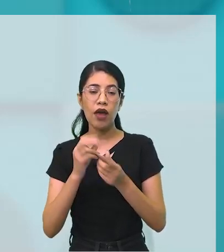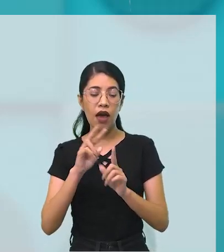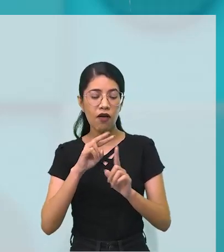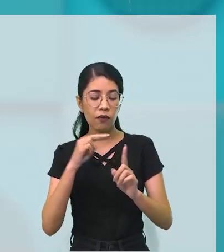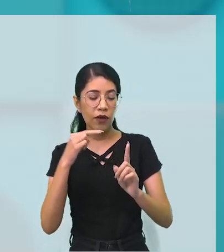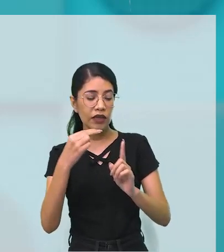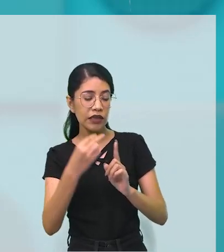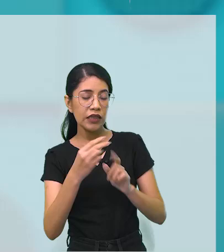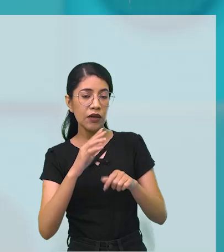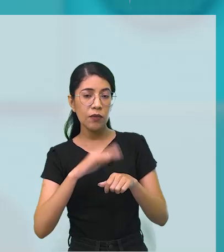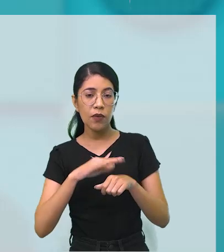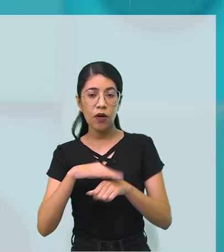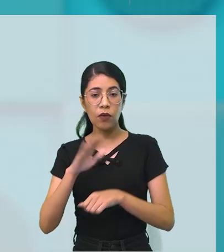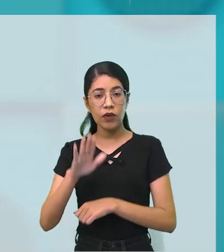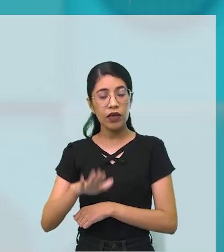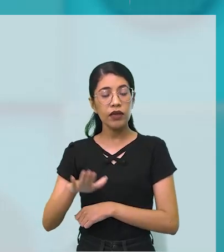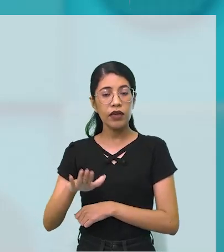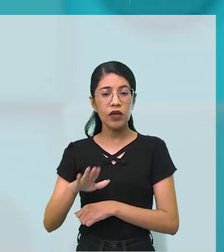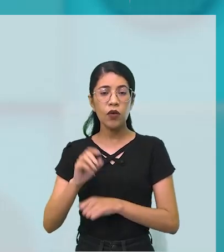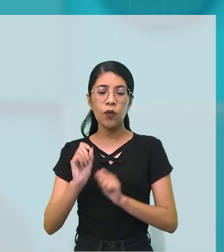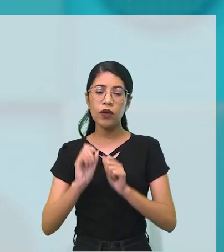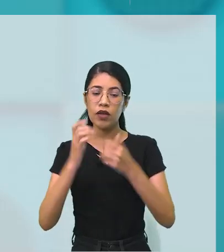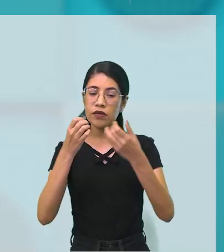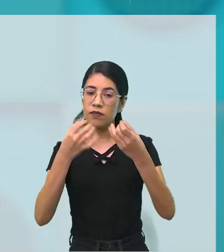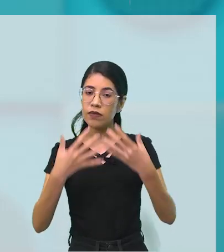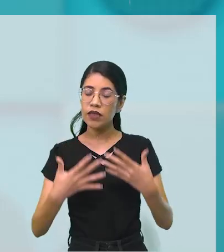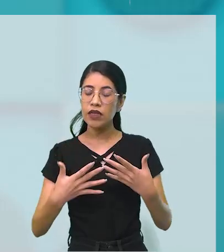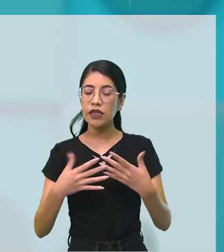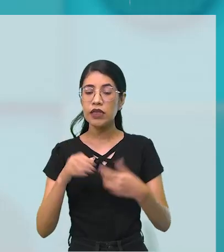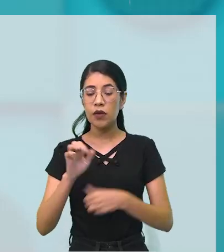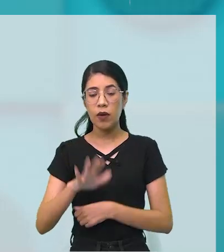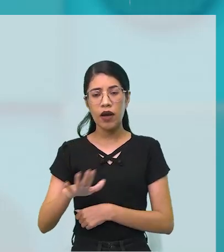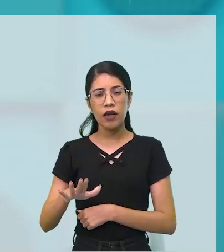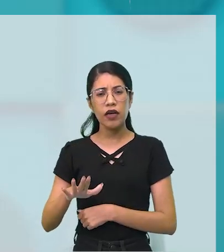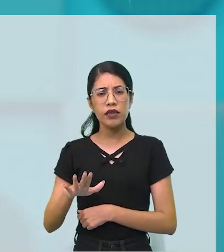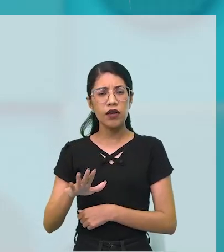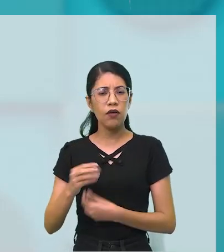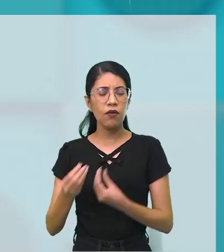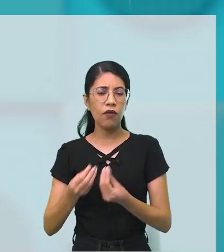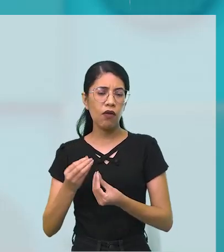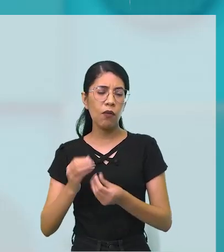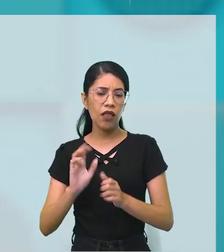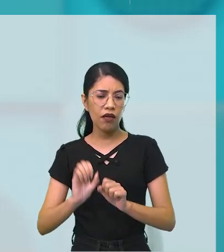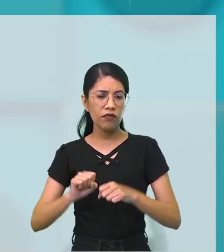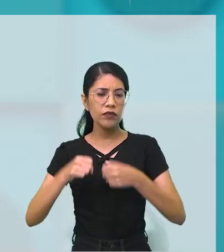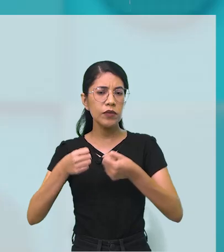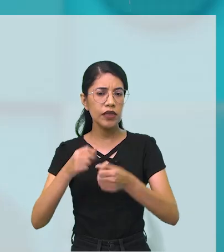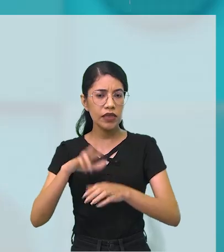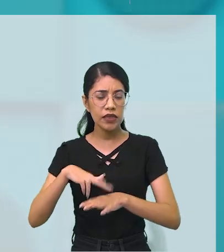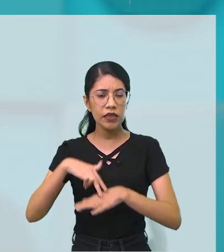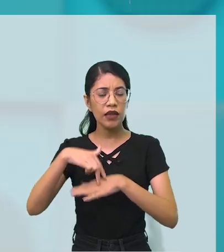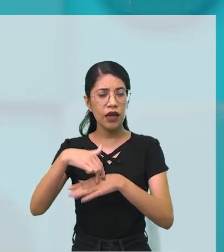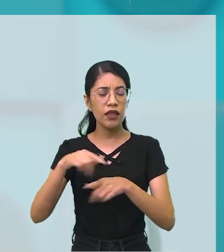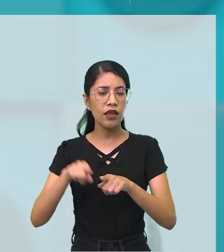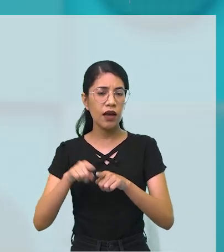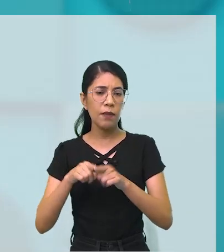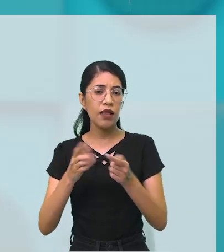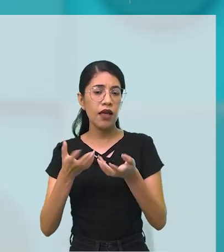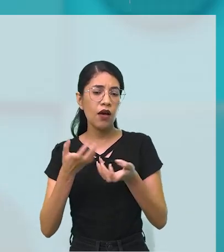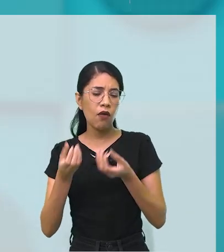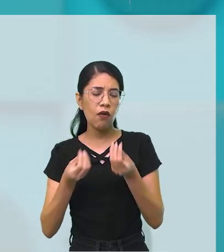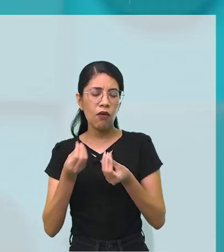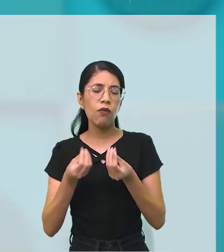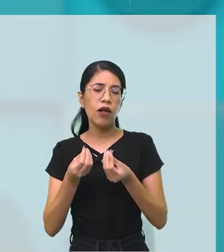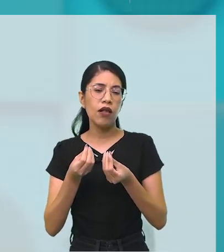vista, o que ele tem a dizer. Será que a criança não tem voz, né? Não tem querer, ela não consegue